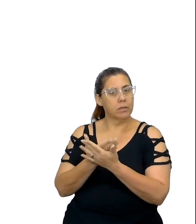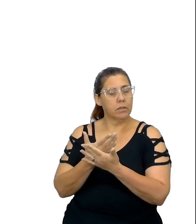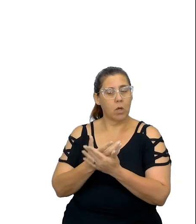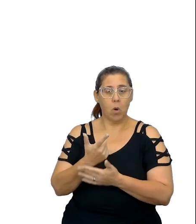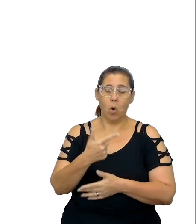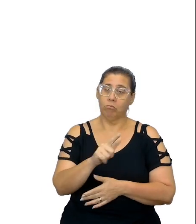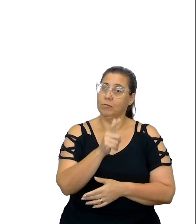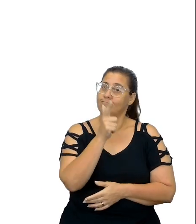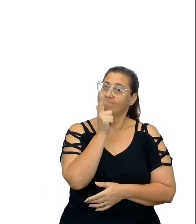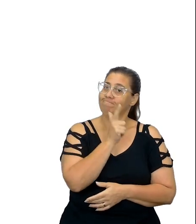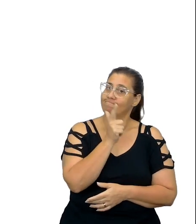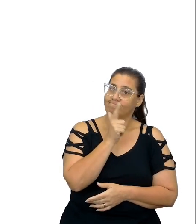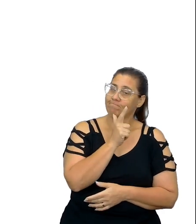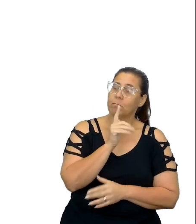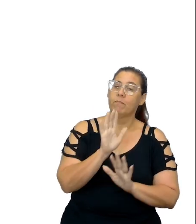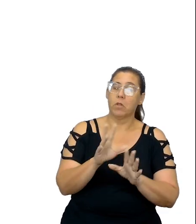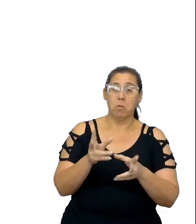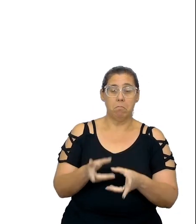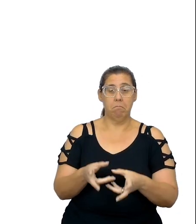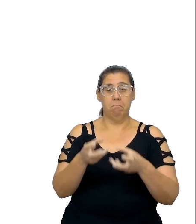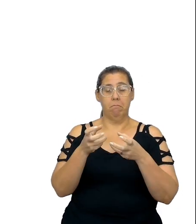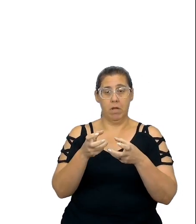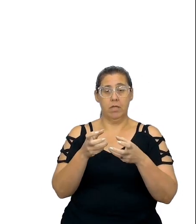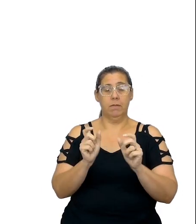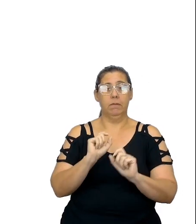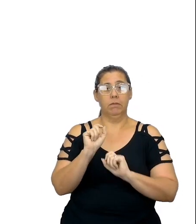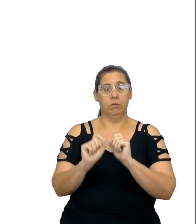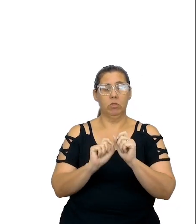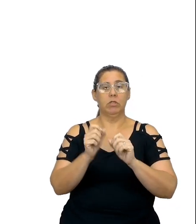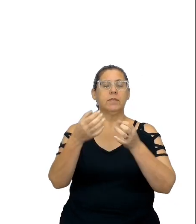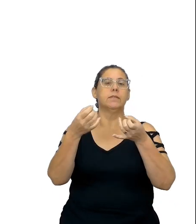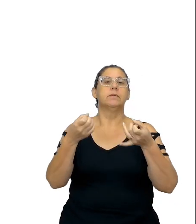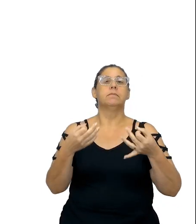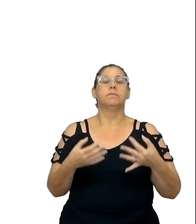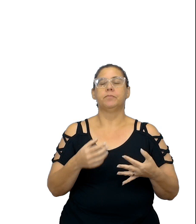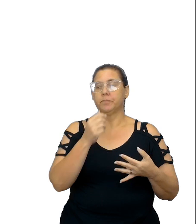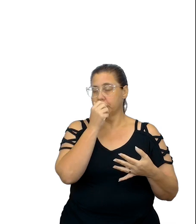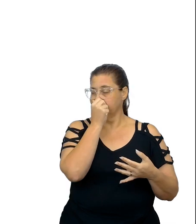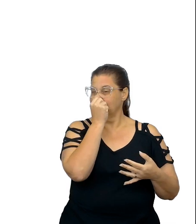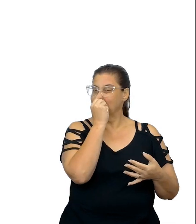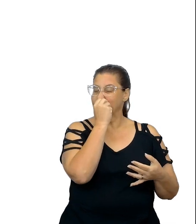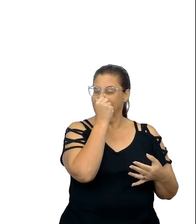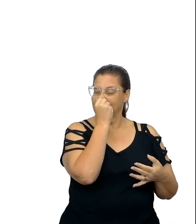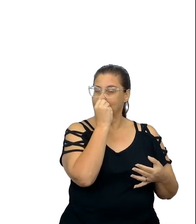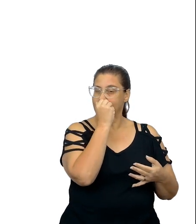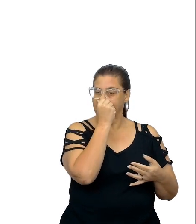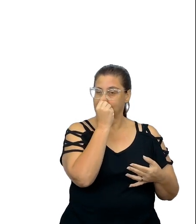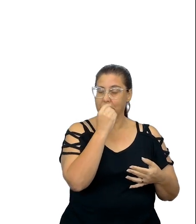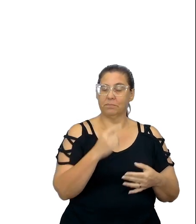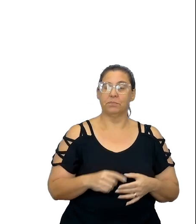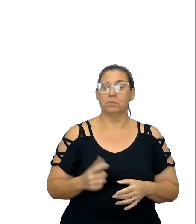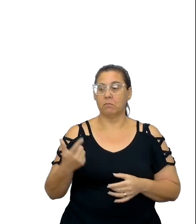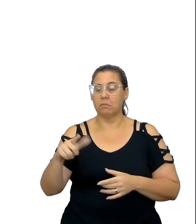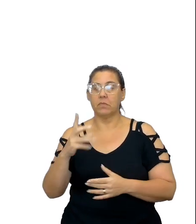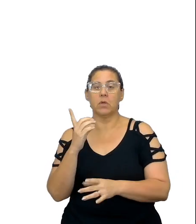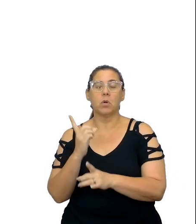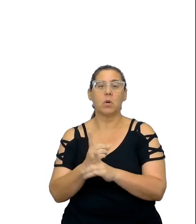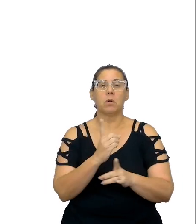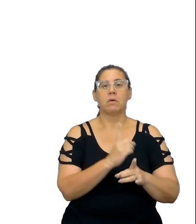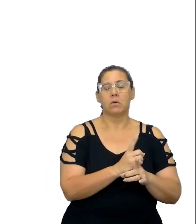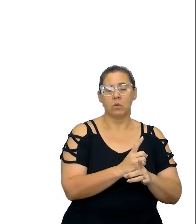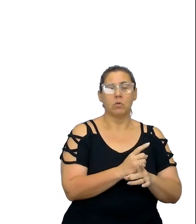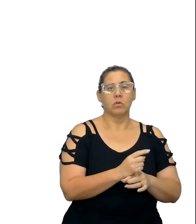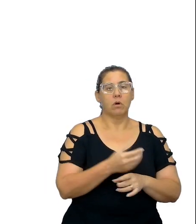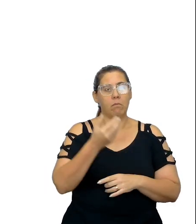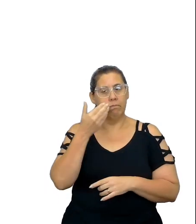outros nem tanto. Então, nós precisamos perceber aquilo que nós vamos falar mais um outro encontro sobre a